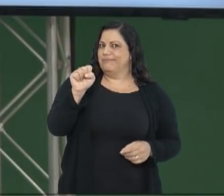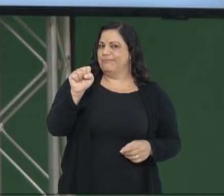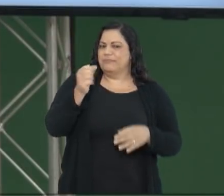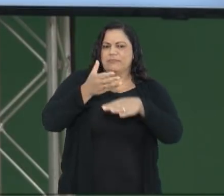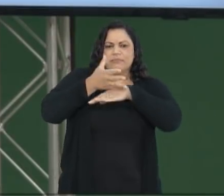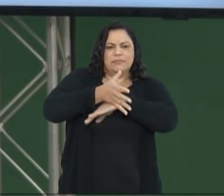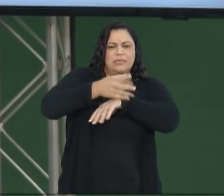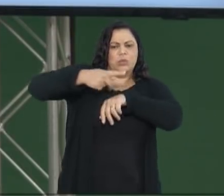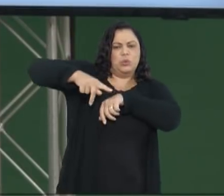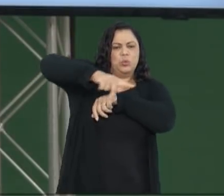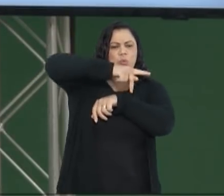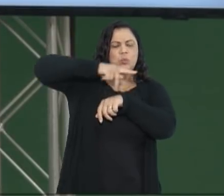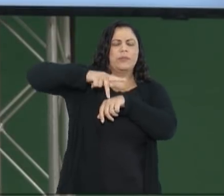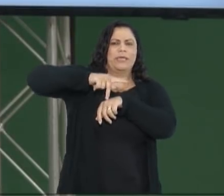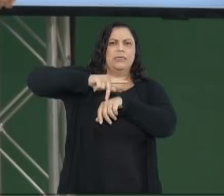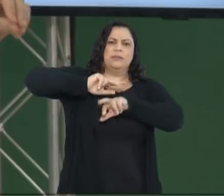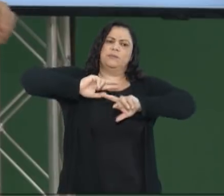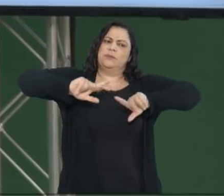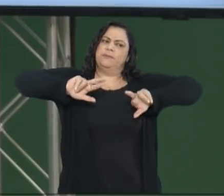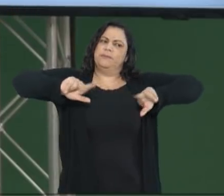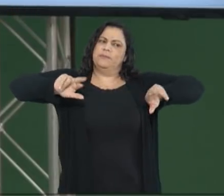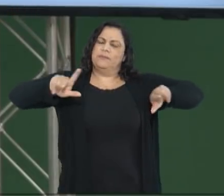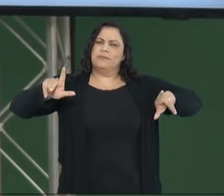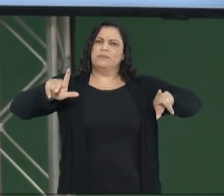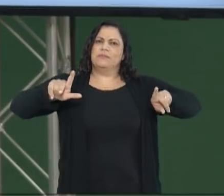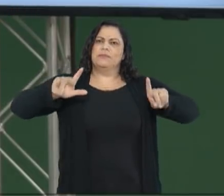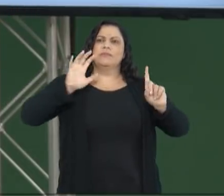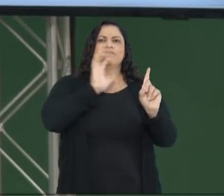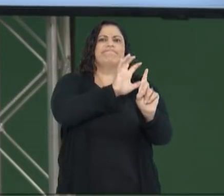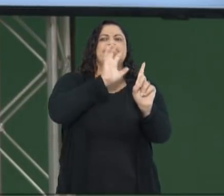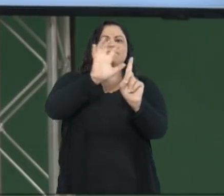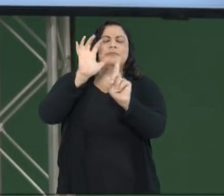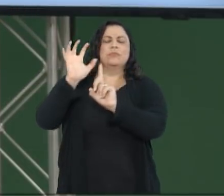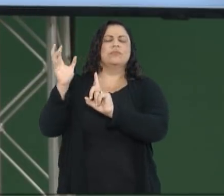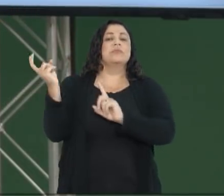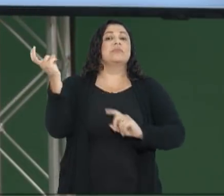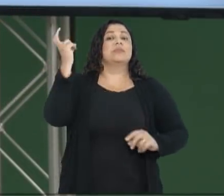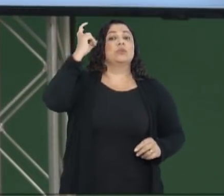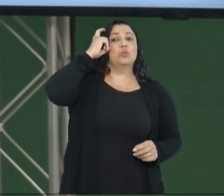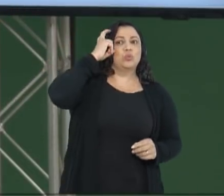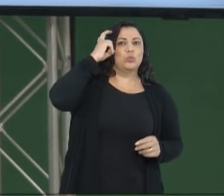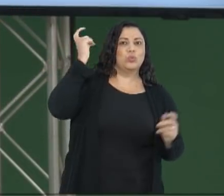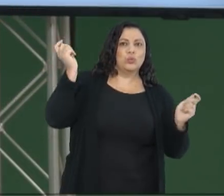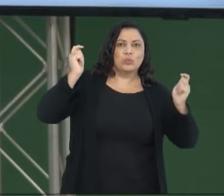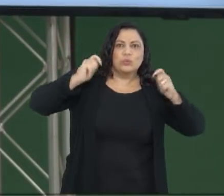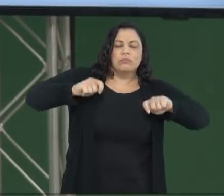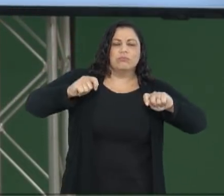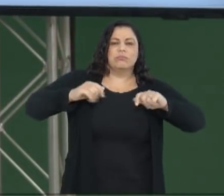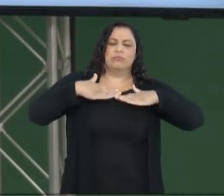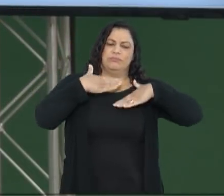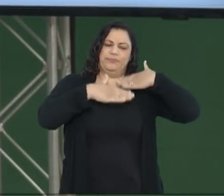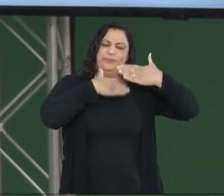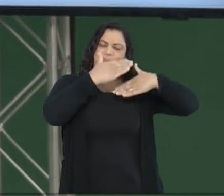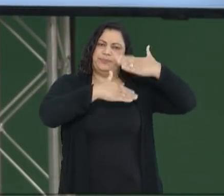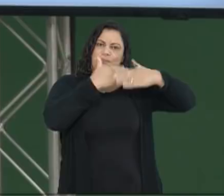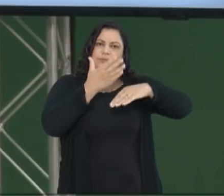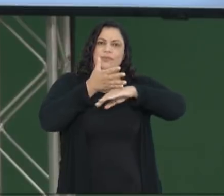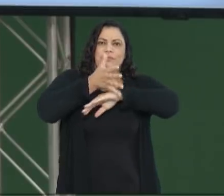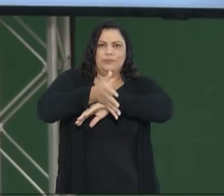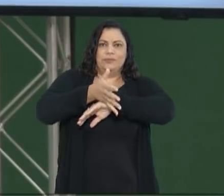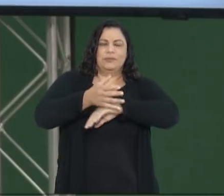posso ter diferentes influências culturais devido a esses processos históricos de ocupação,